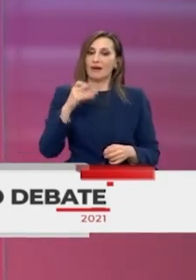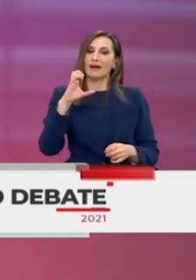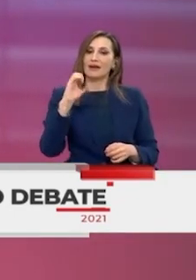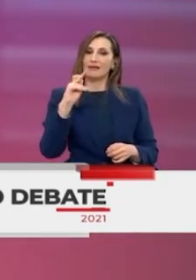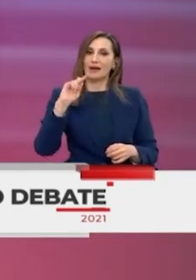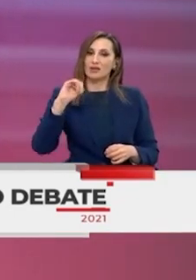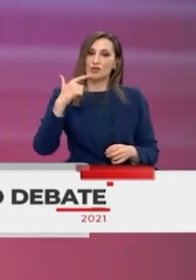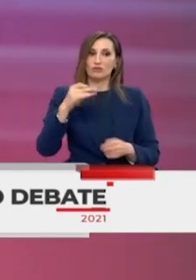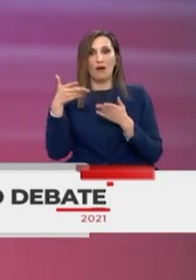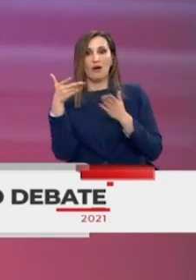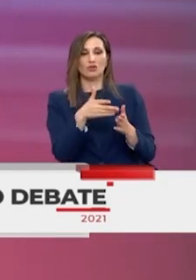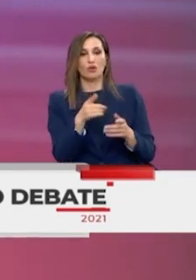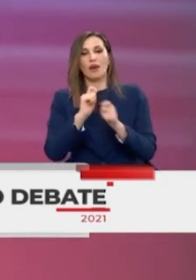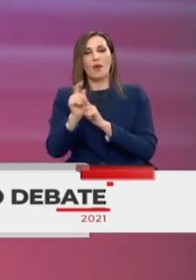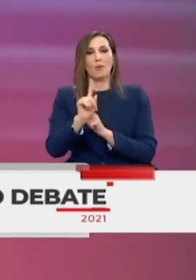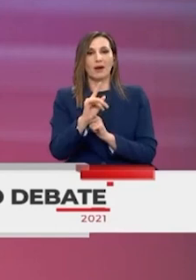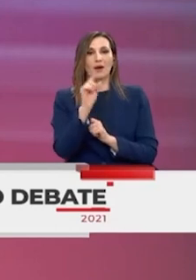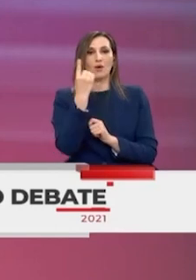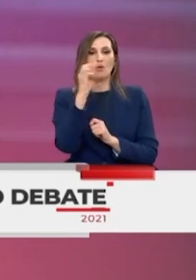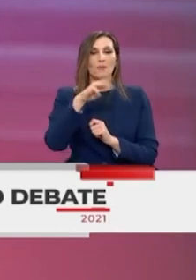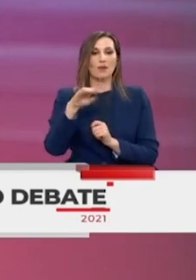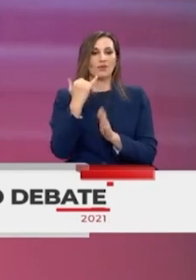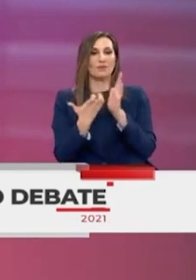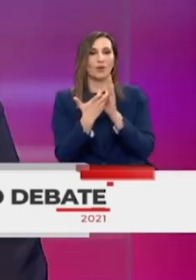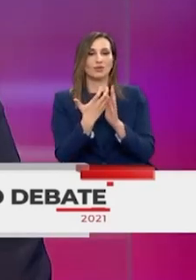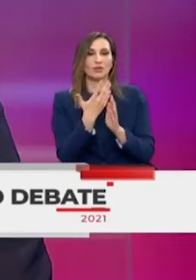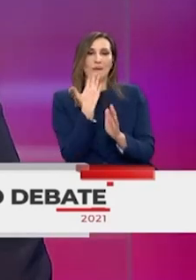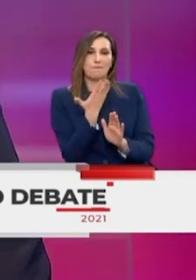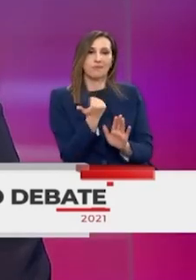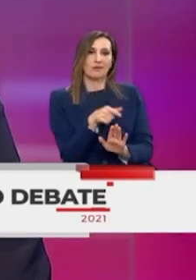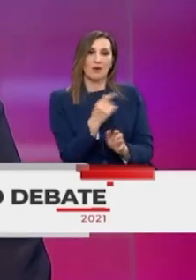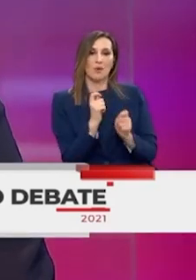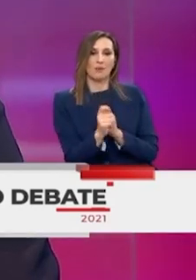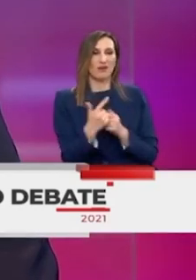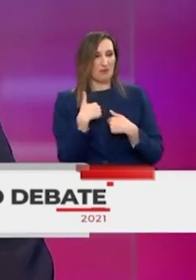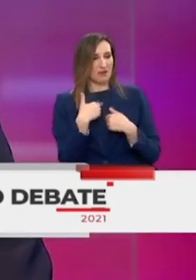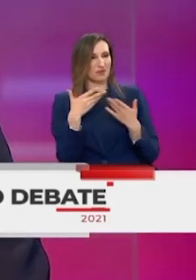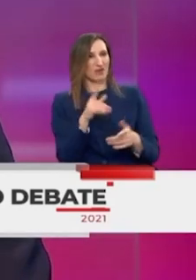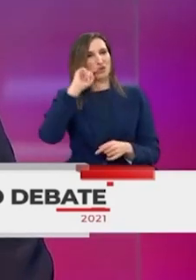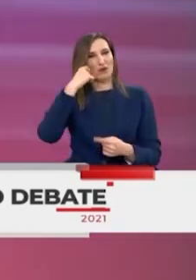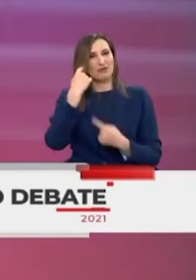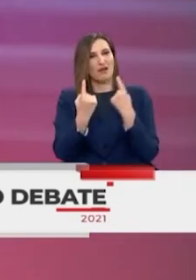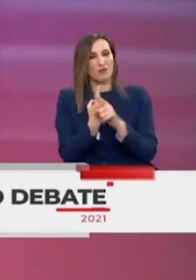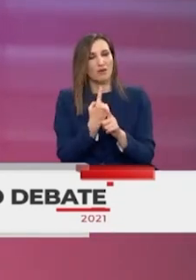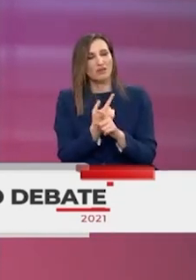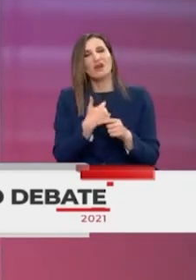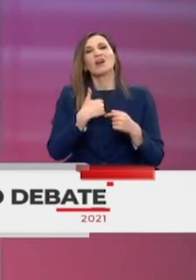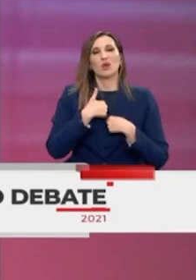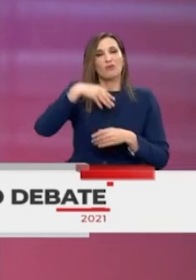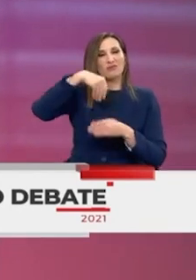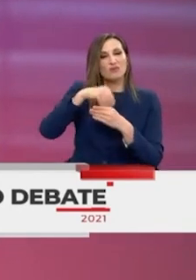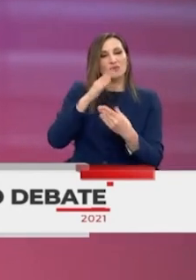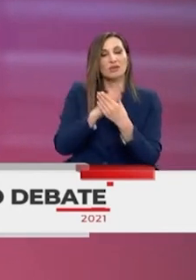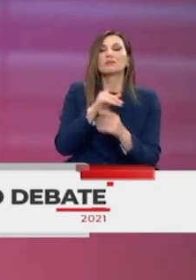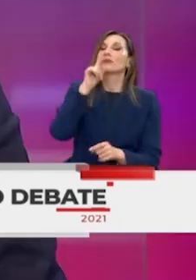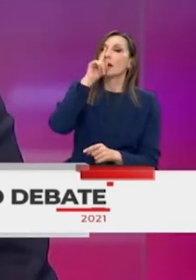a não pagar R$1 milhão ao de impostos. Ajudou. Mas eu fui suspeito de alguma coisa. Foi suspeito, isso está mentir,